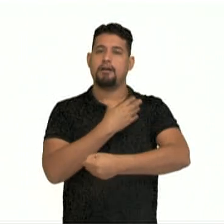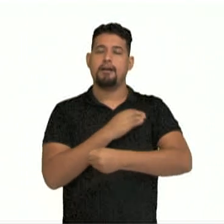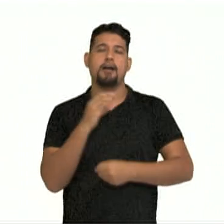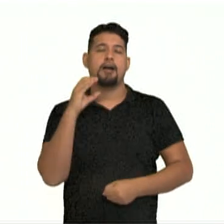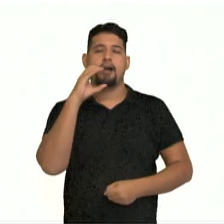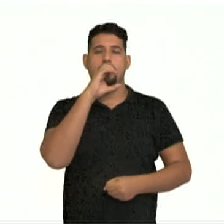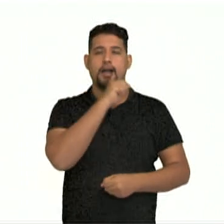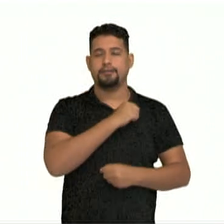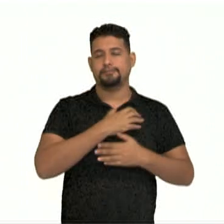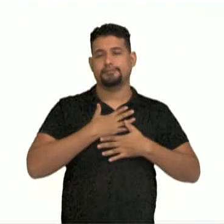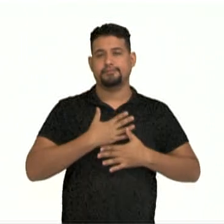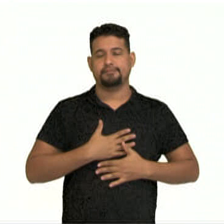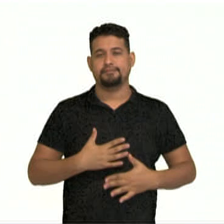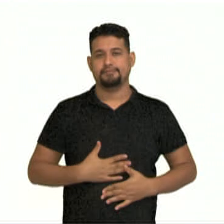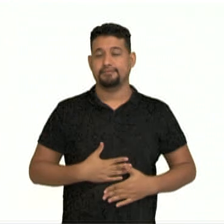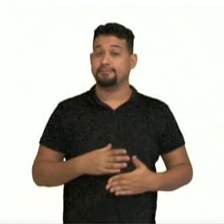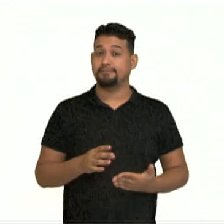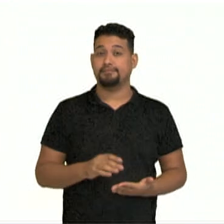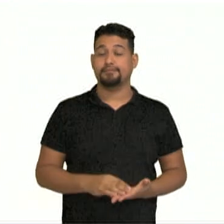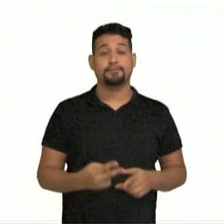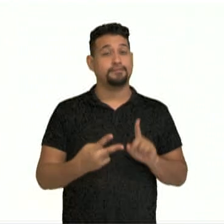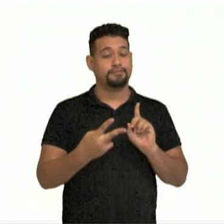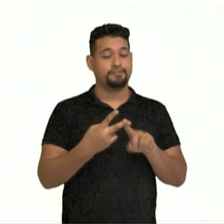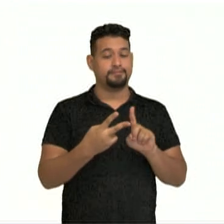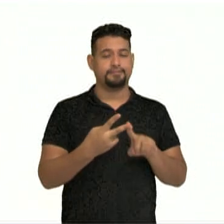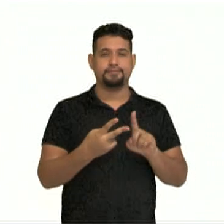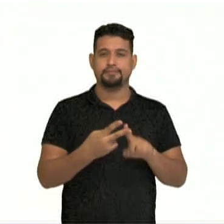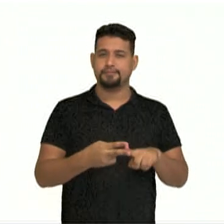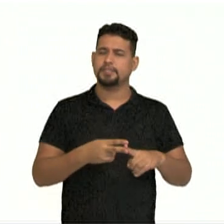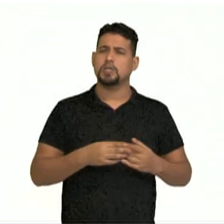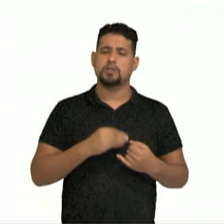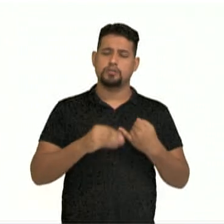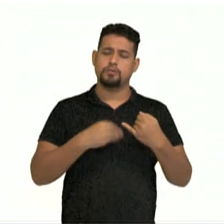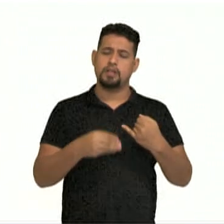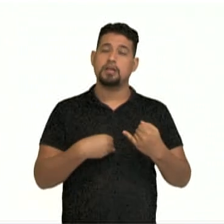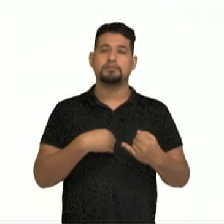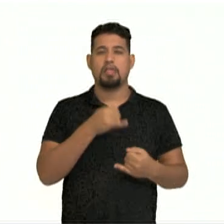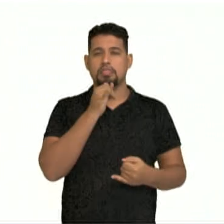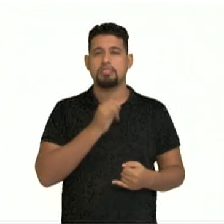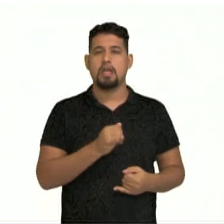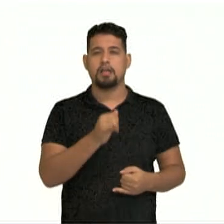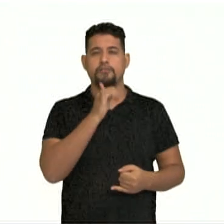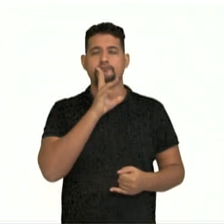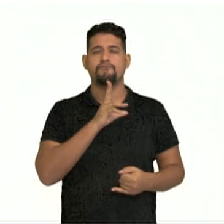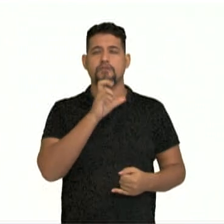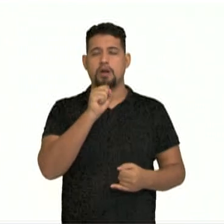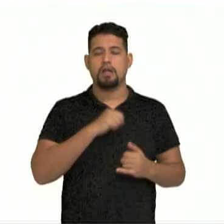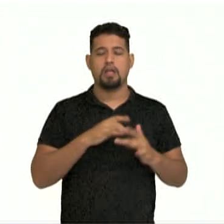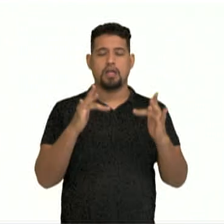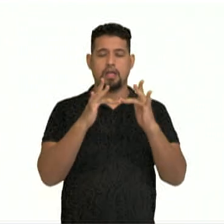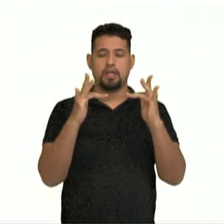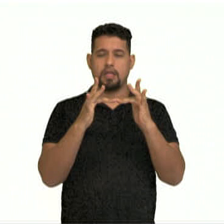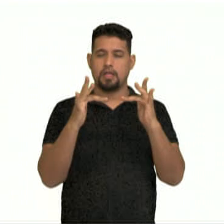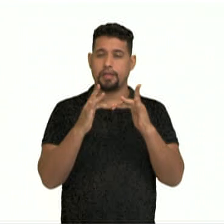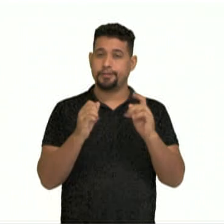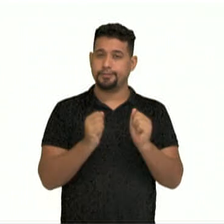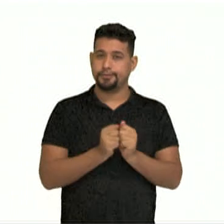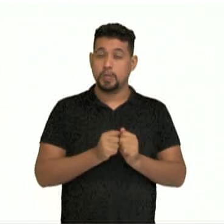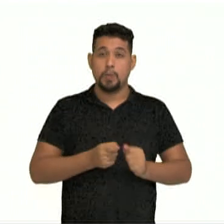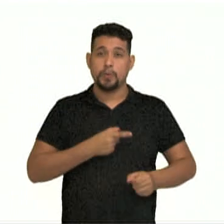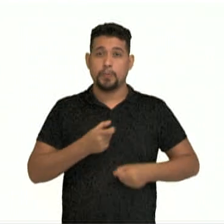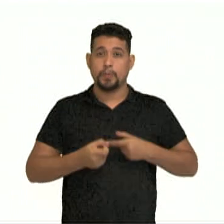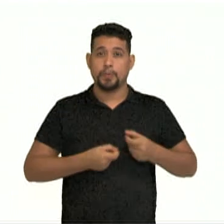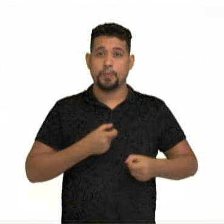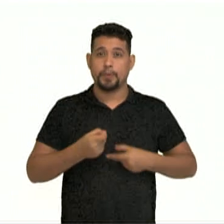seu corpo. Afirmativa 2. Nos isolantes, os elétrons estão fortemente ligados aos átomos e por